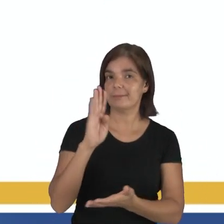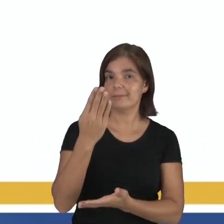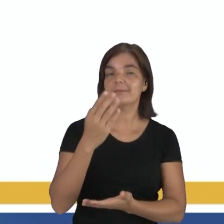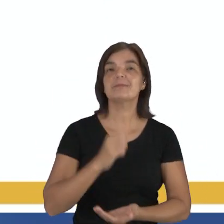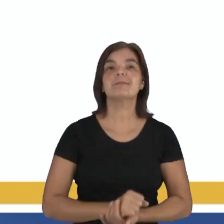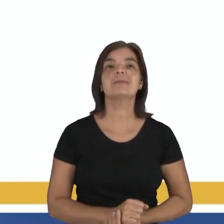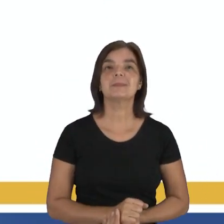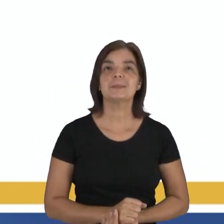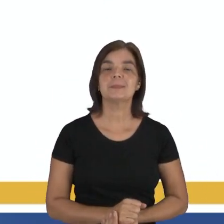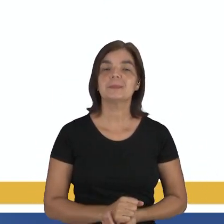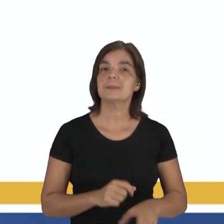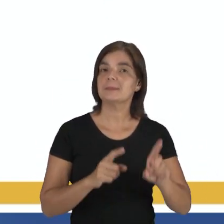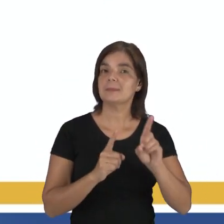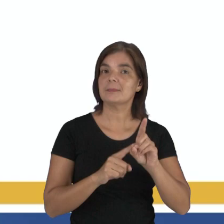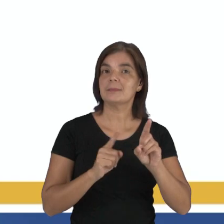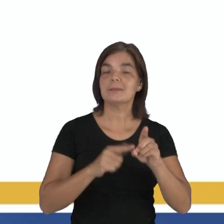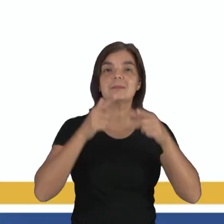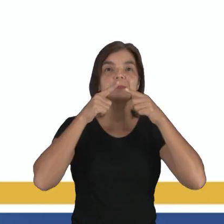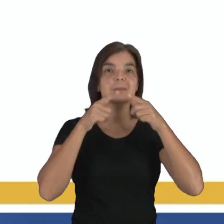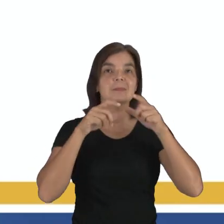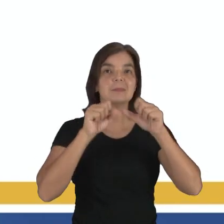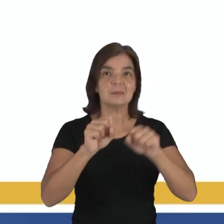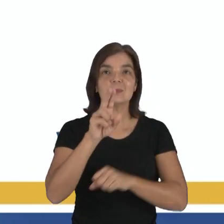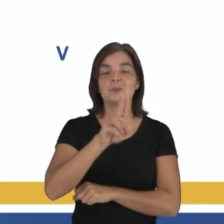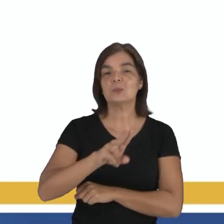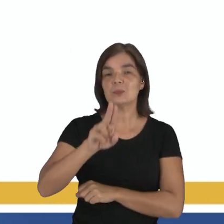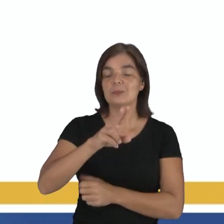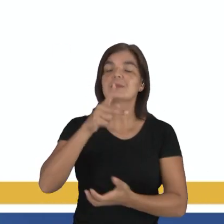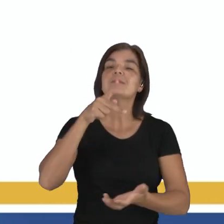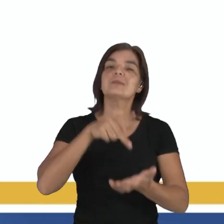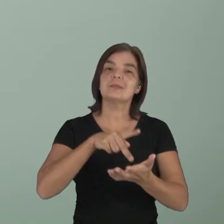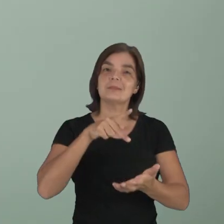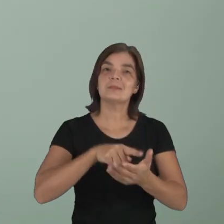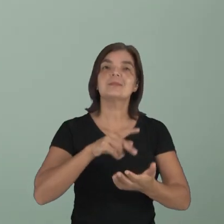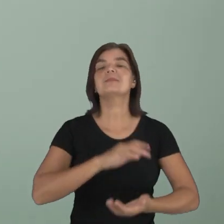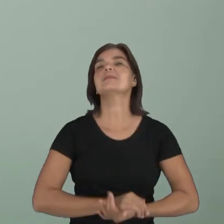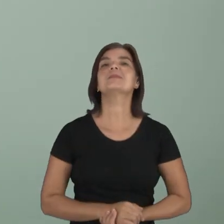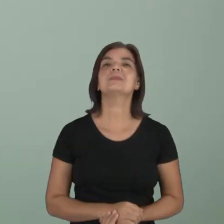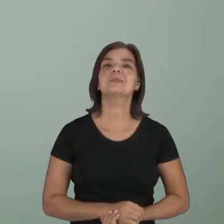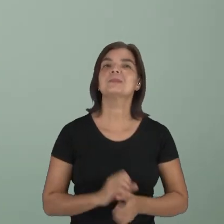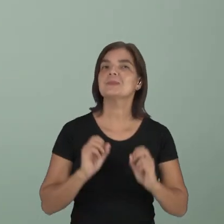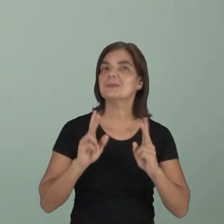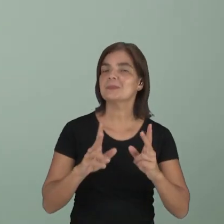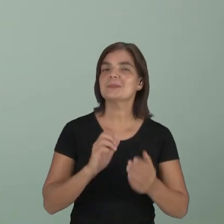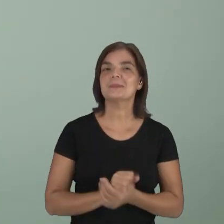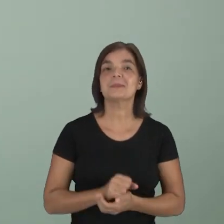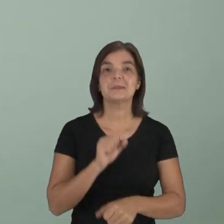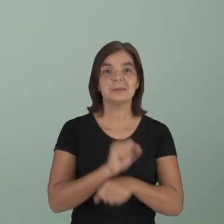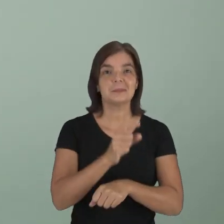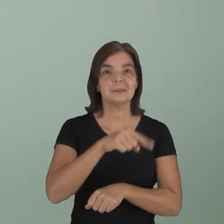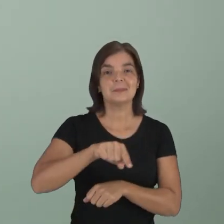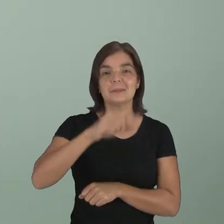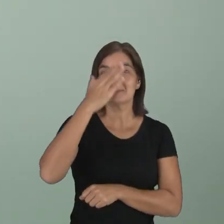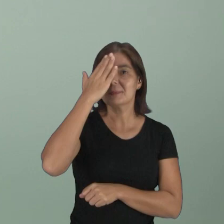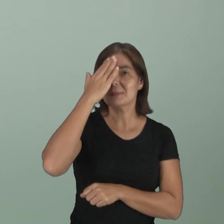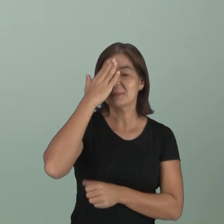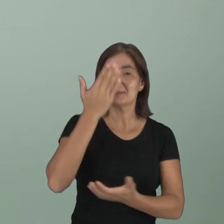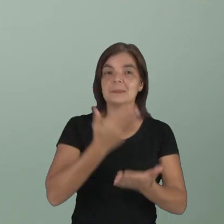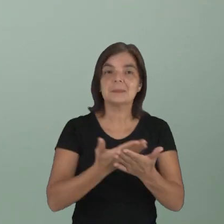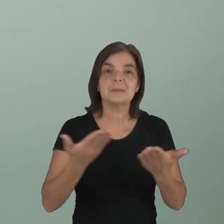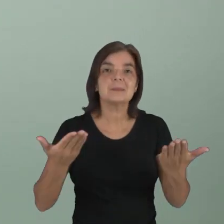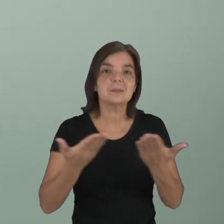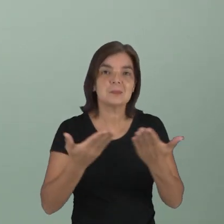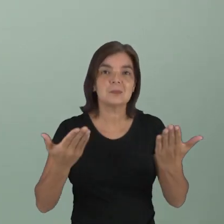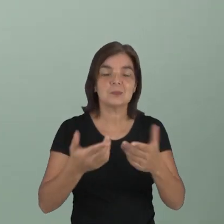está falsa e a D vai ser verdadeira. Ok, gente? Espero que tenham entendido a nossa aula